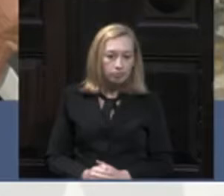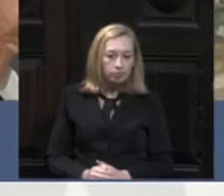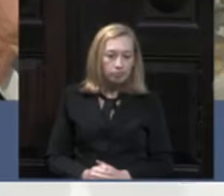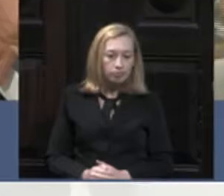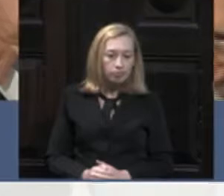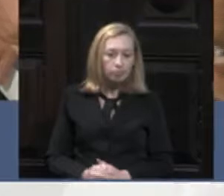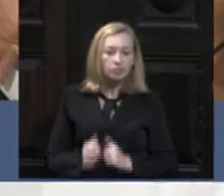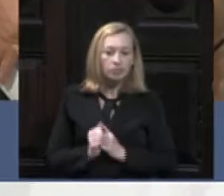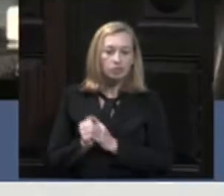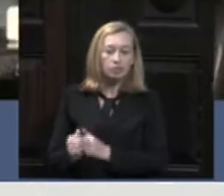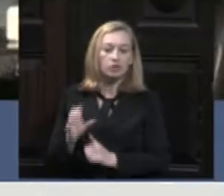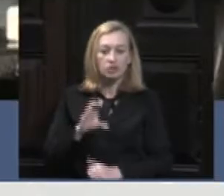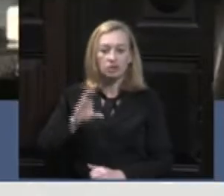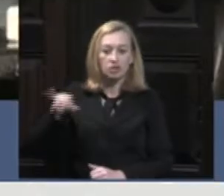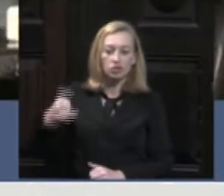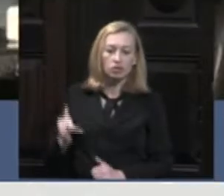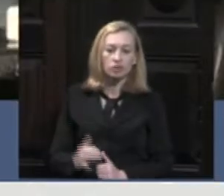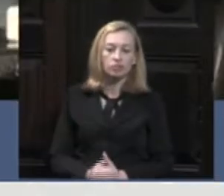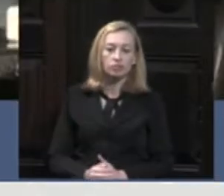Acompanha a CCJ.